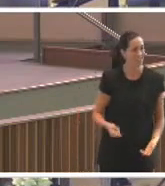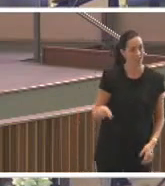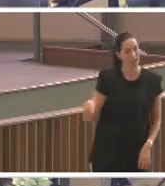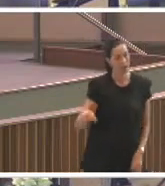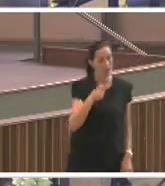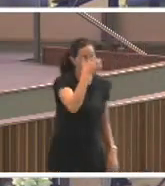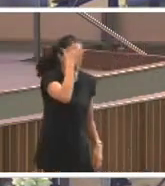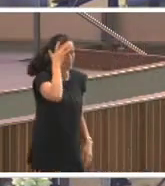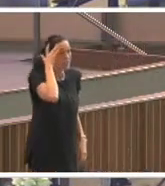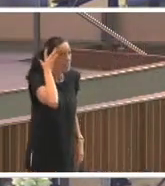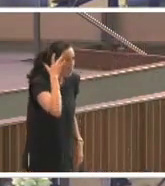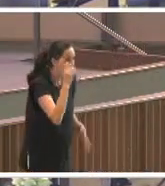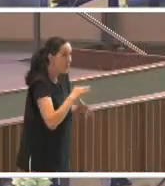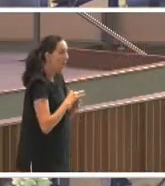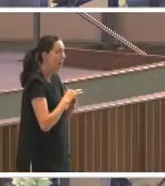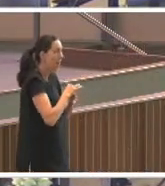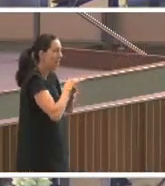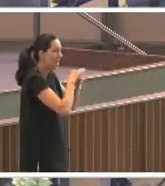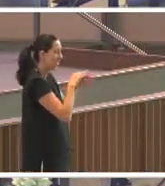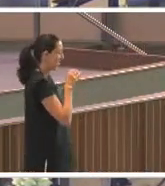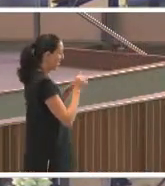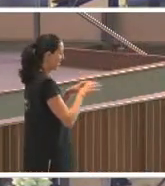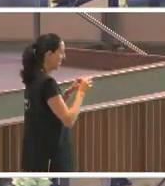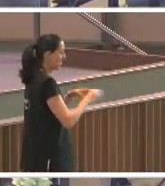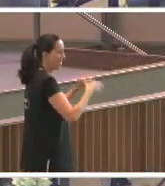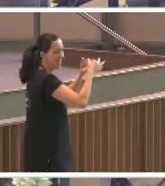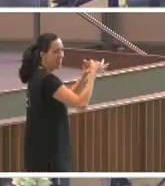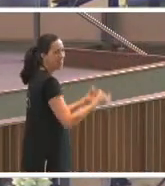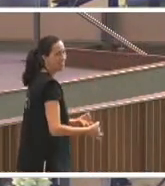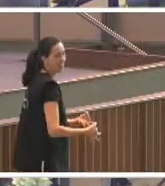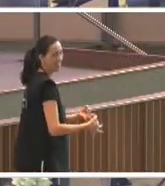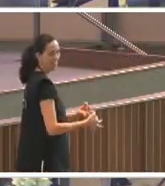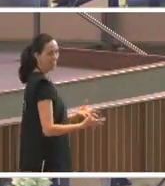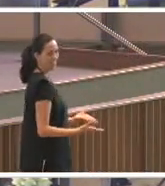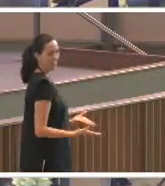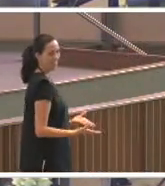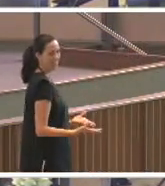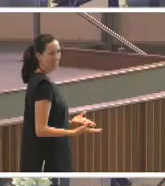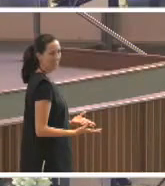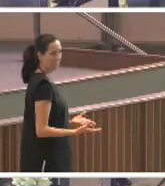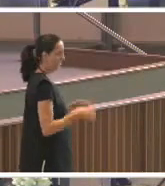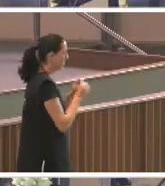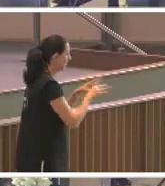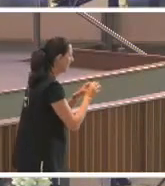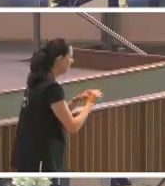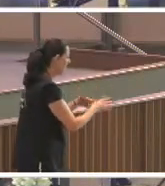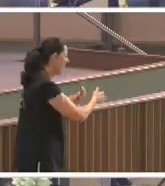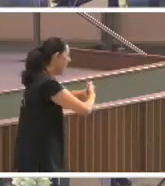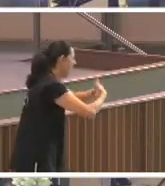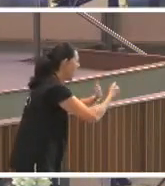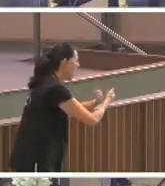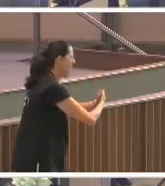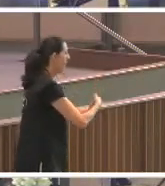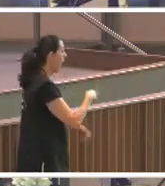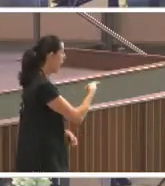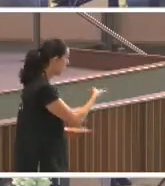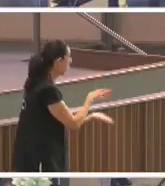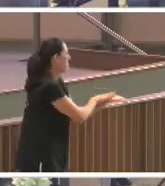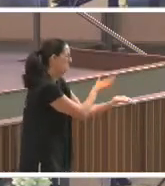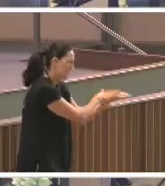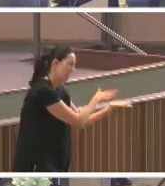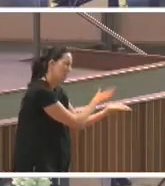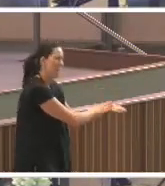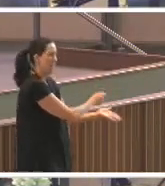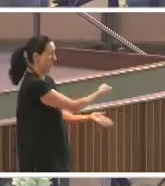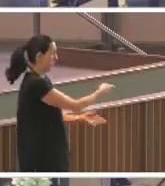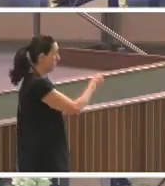Mas isso faz parte dessa liderança espiritual. Então, como você pode ajudar as pessoas que estão